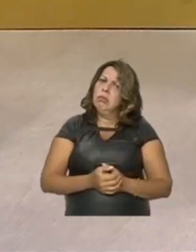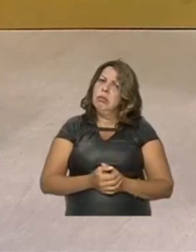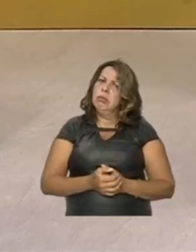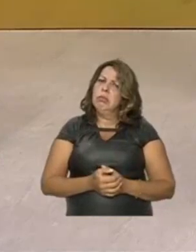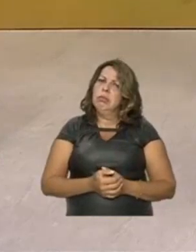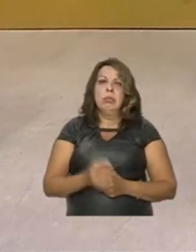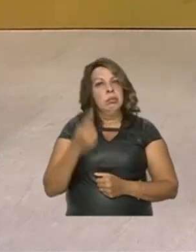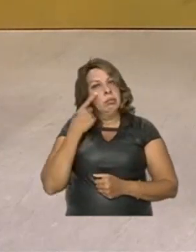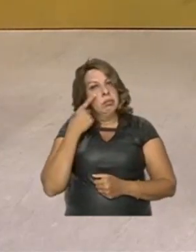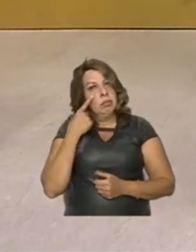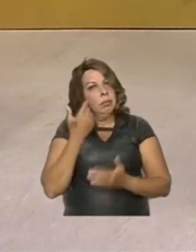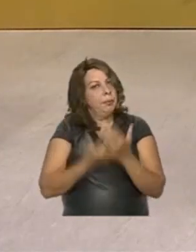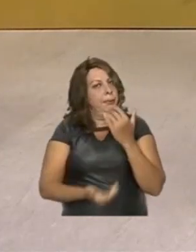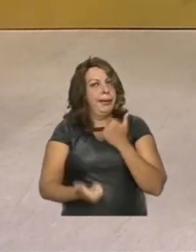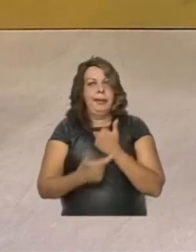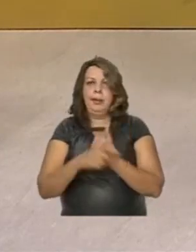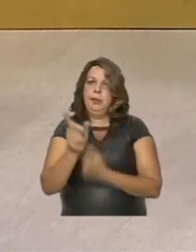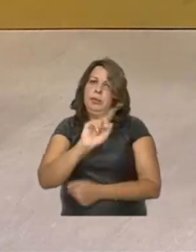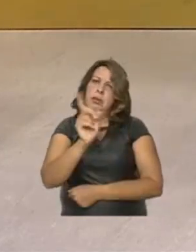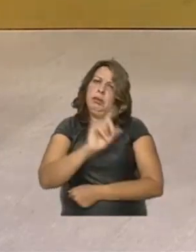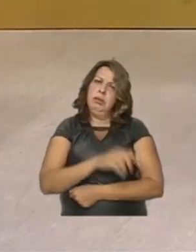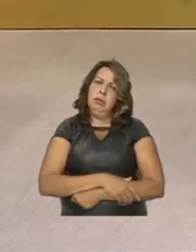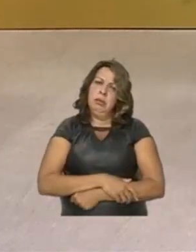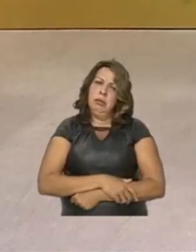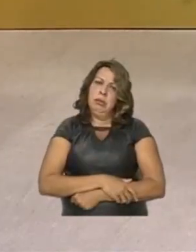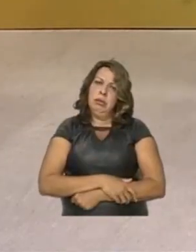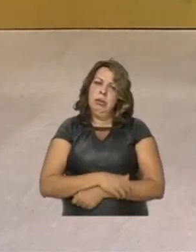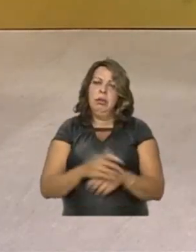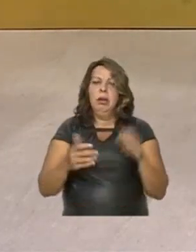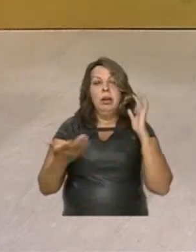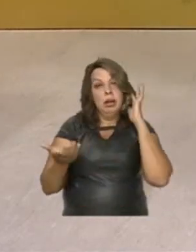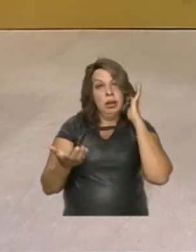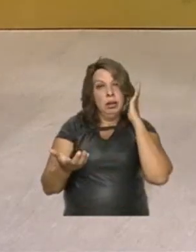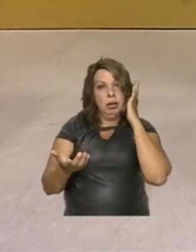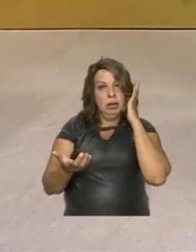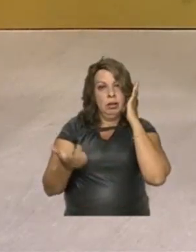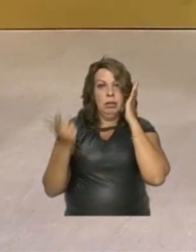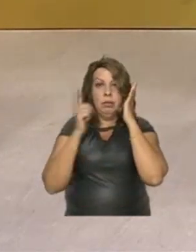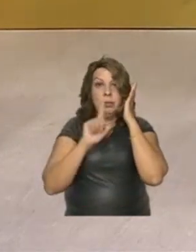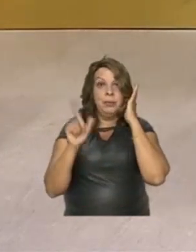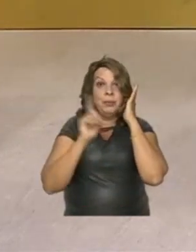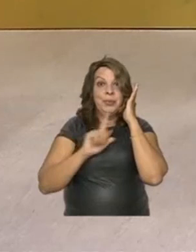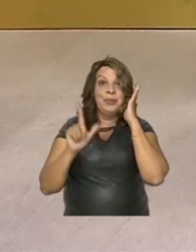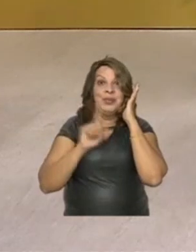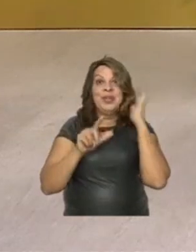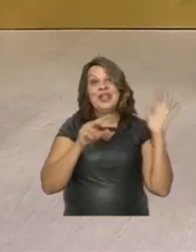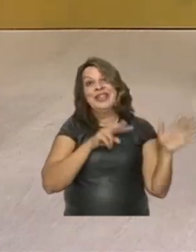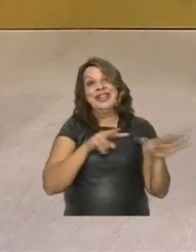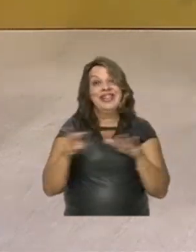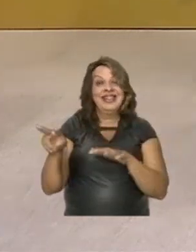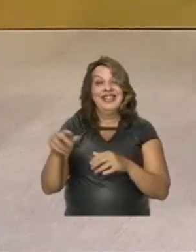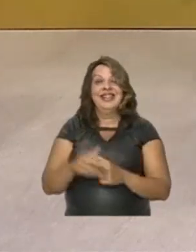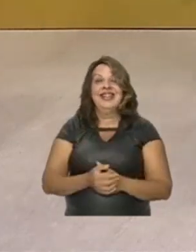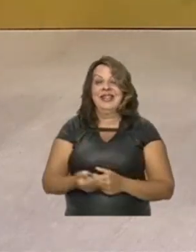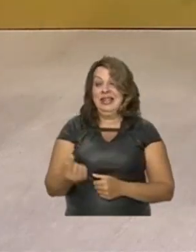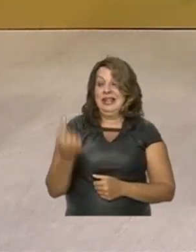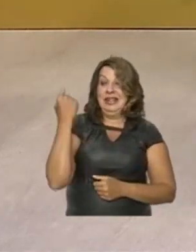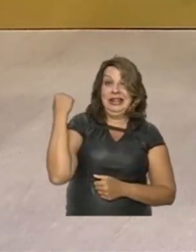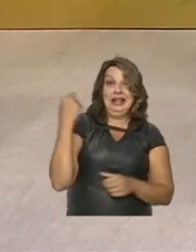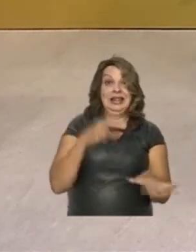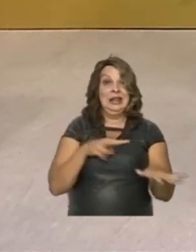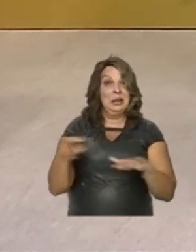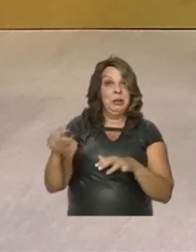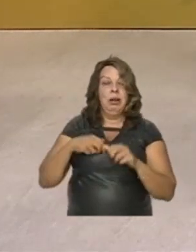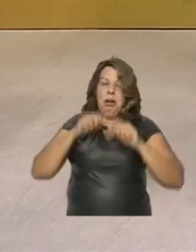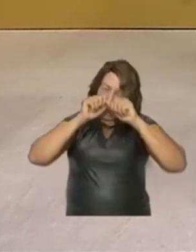Olha aí, não perca a oportunidade, viu? Mas ó, vamos também conferir os contemplados que estão rindo à toa. Semana passada a